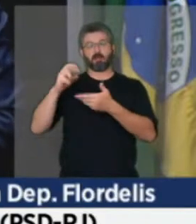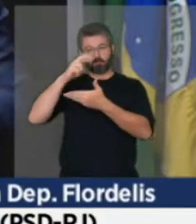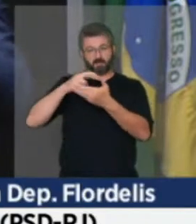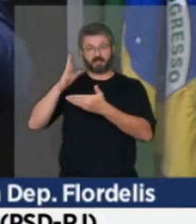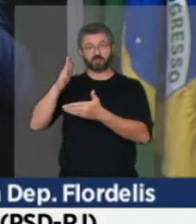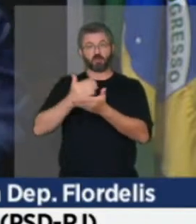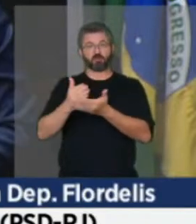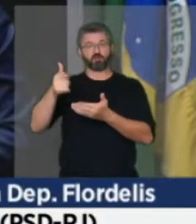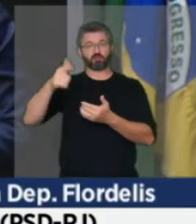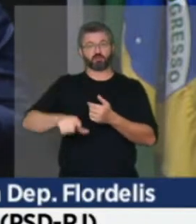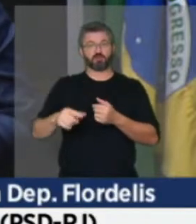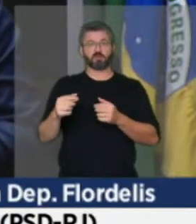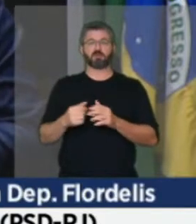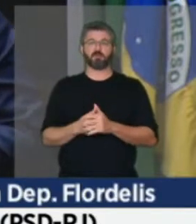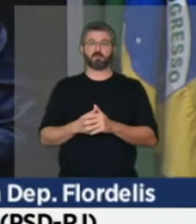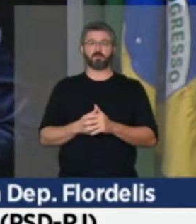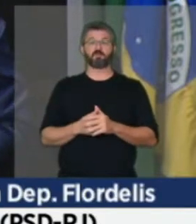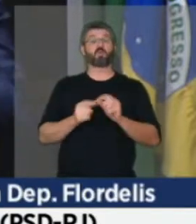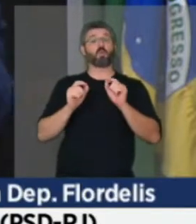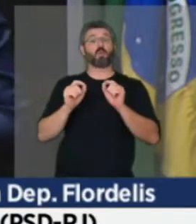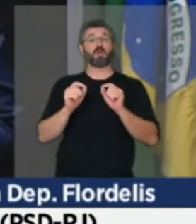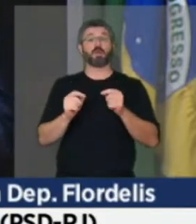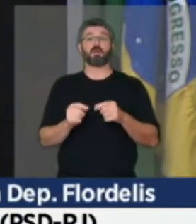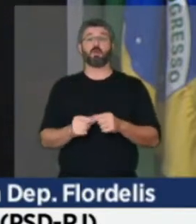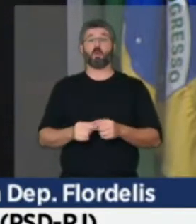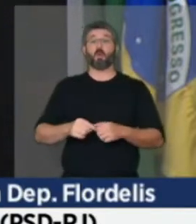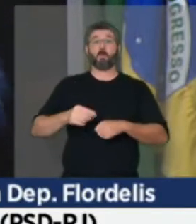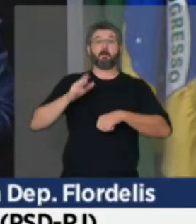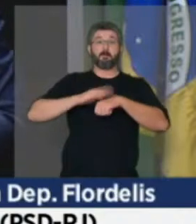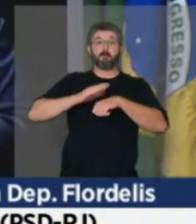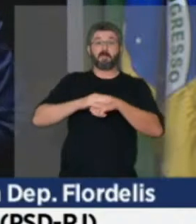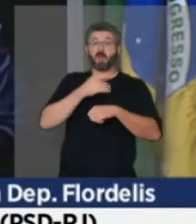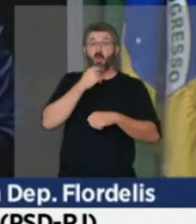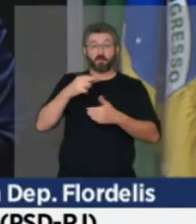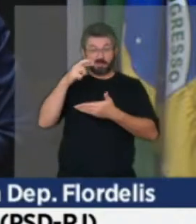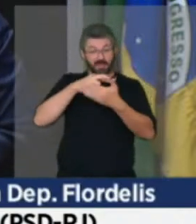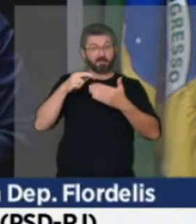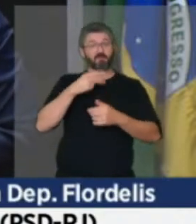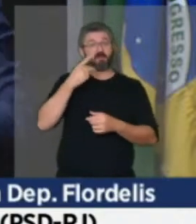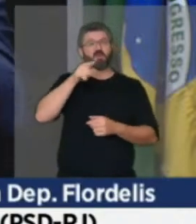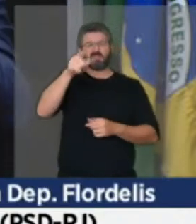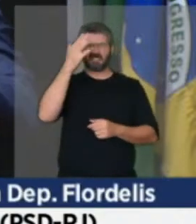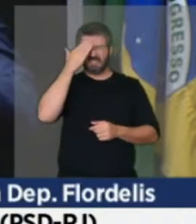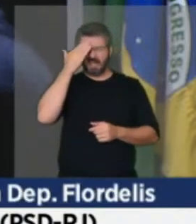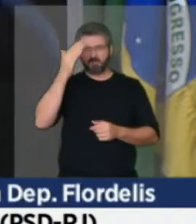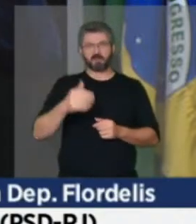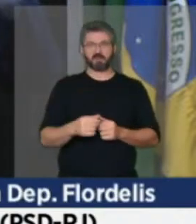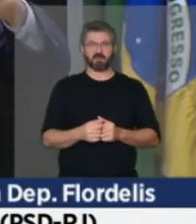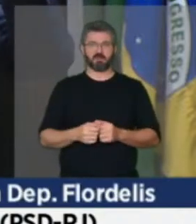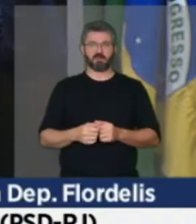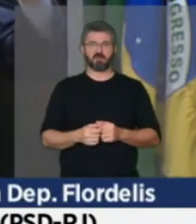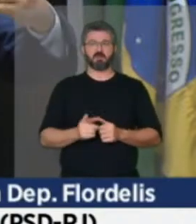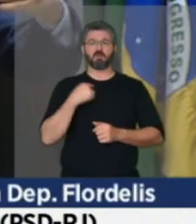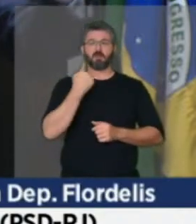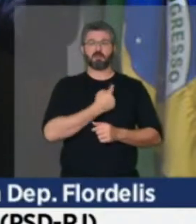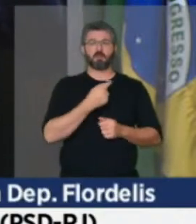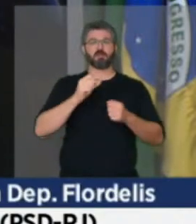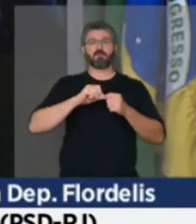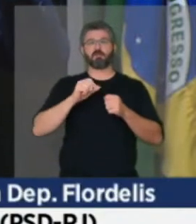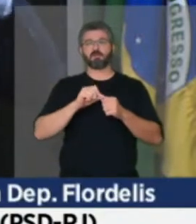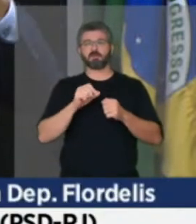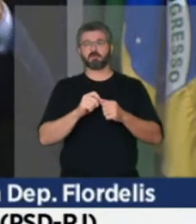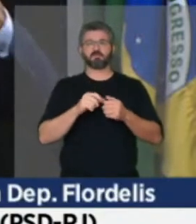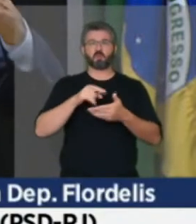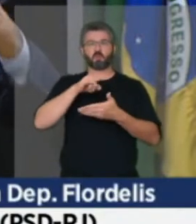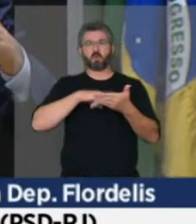providenciada a análise daquilo que o próprio perito disse, o senhor sabe disso. O perito disse, nós fizemos um